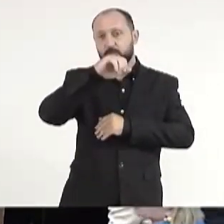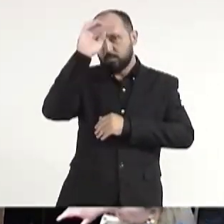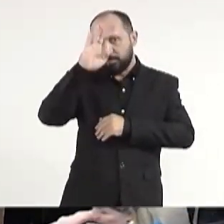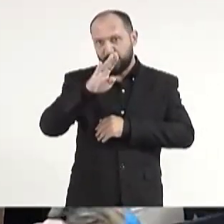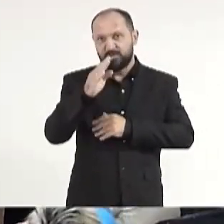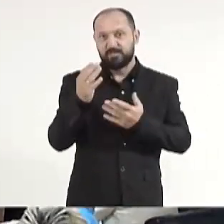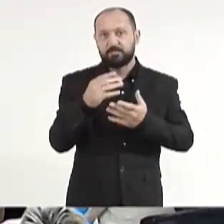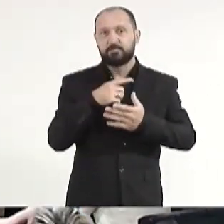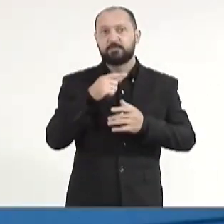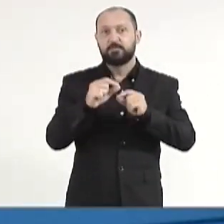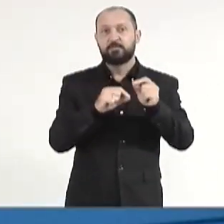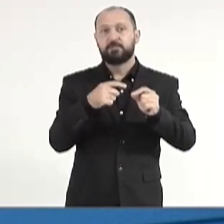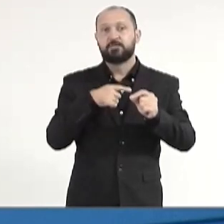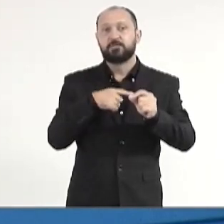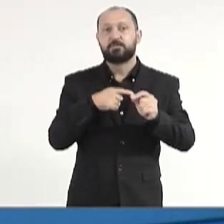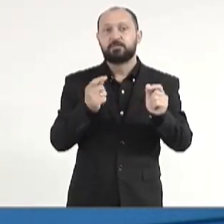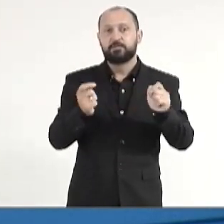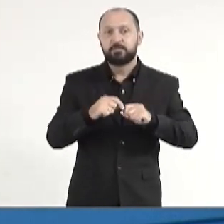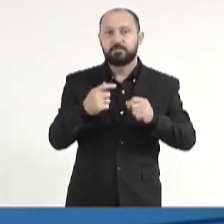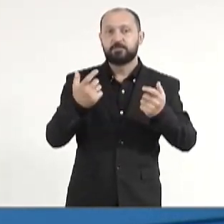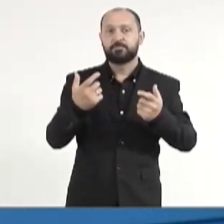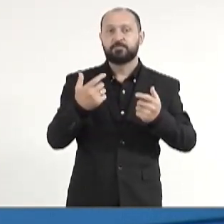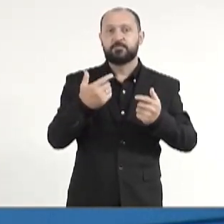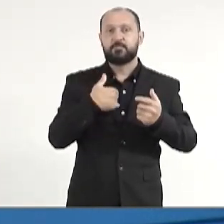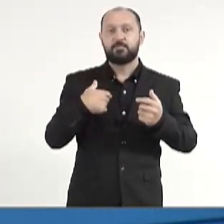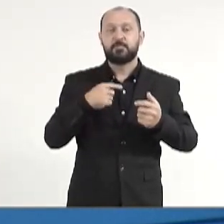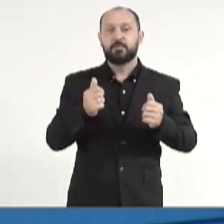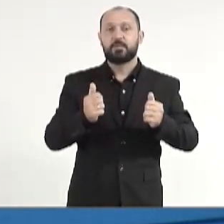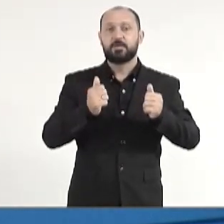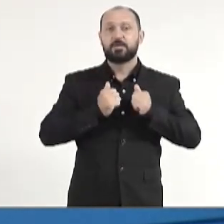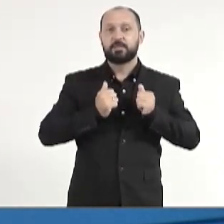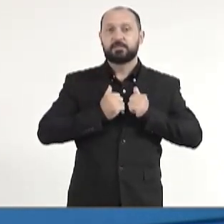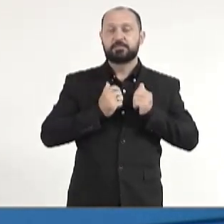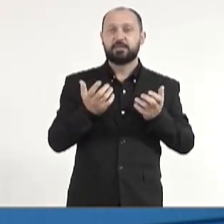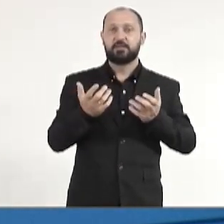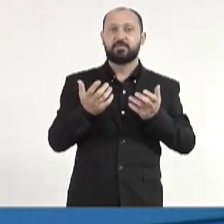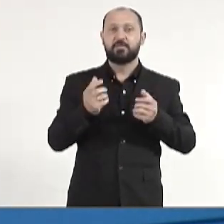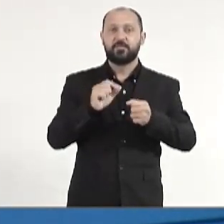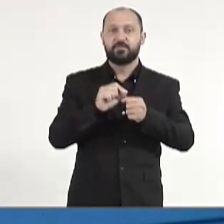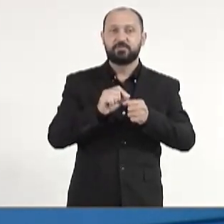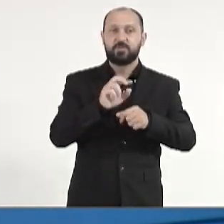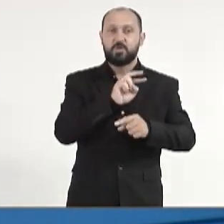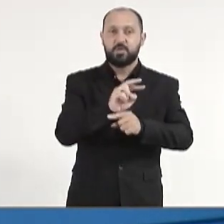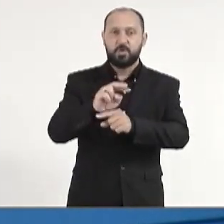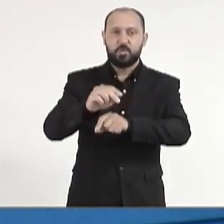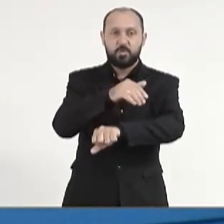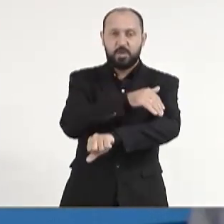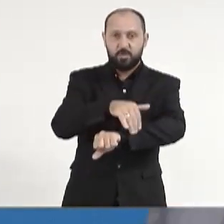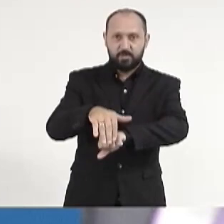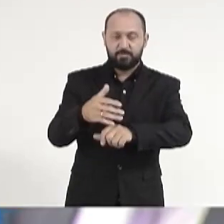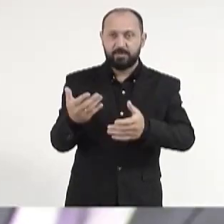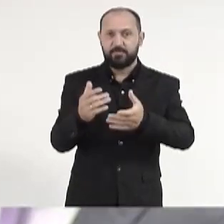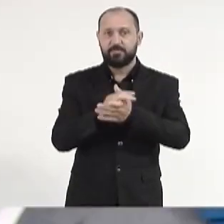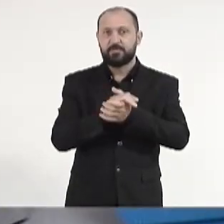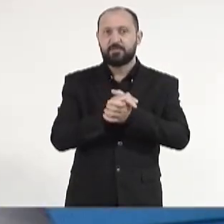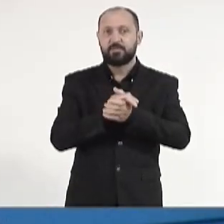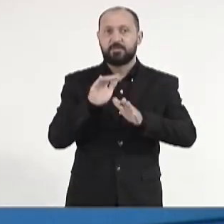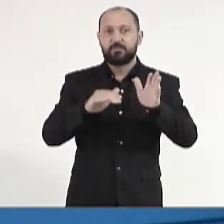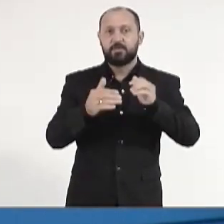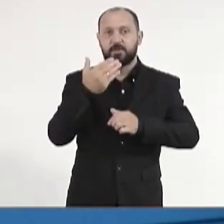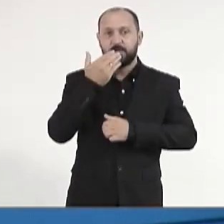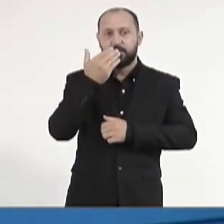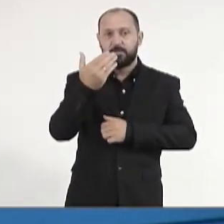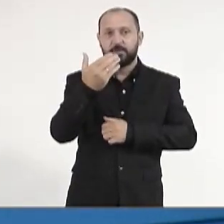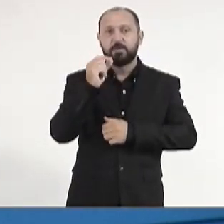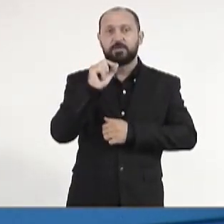PIB nacional. Aí terá o poder público que, se eximindo da sua responsabilidade de cuidar das rodovias, talvez